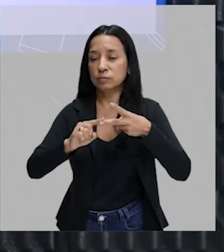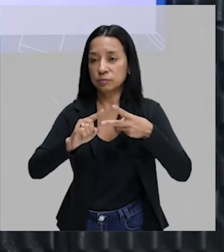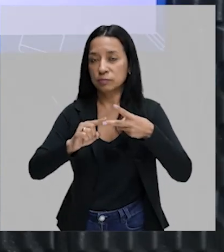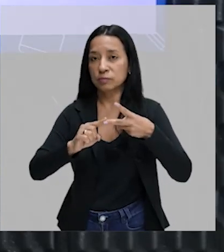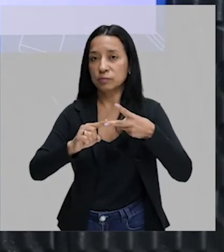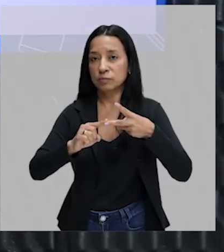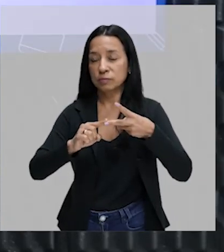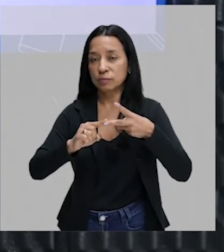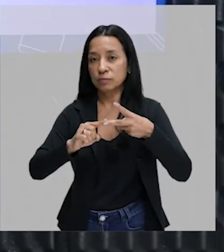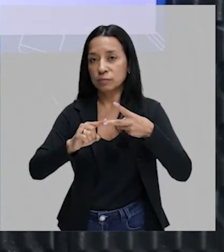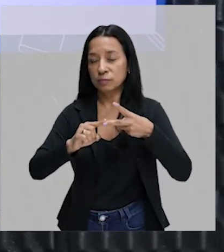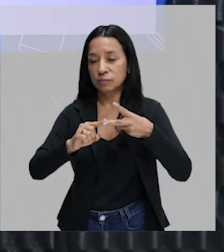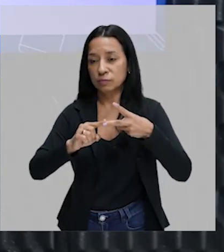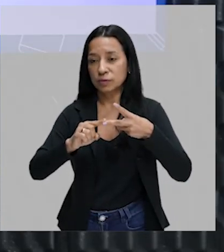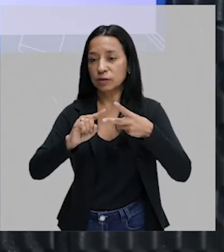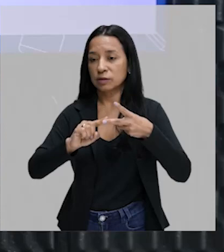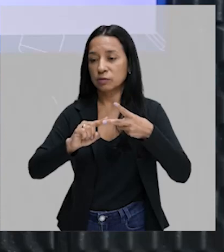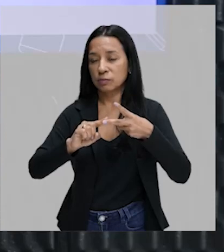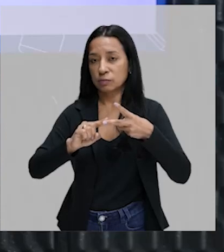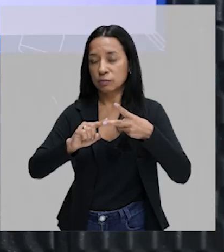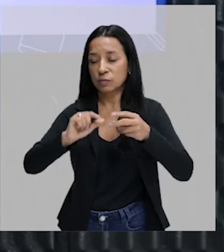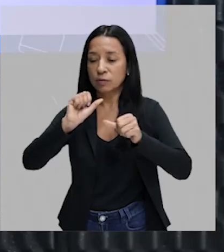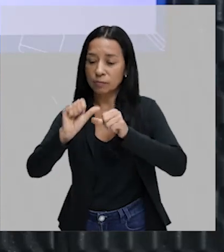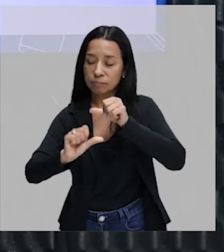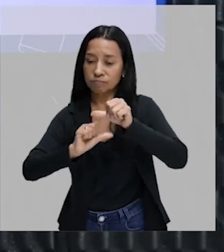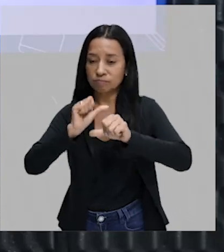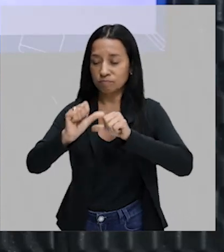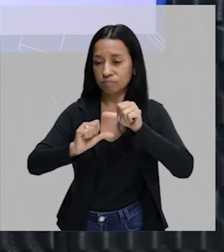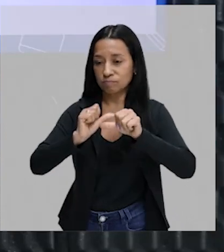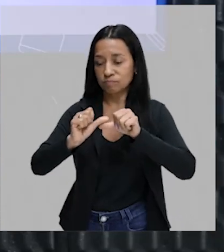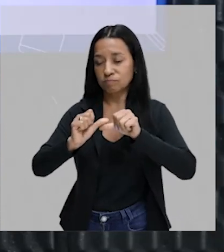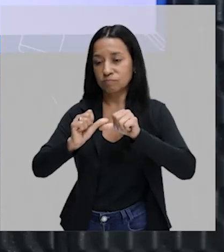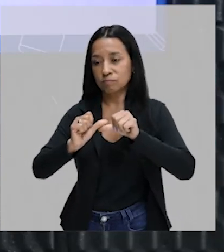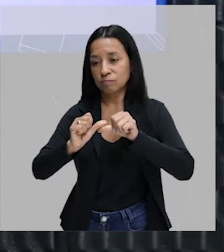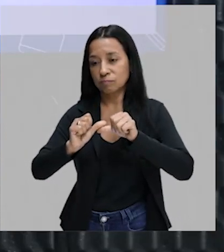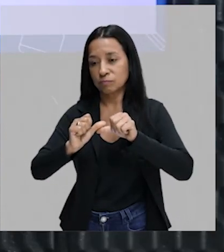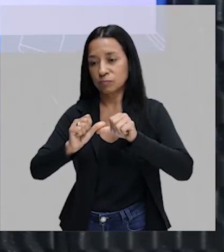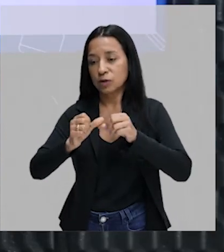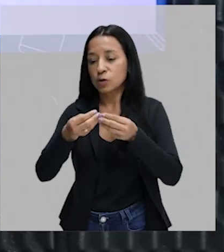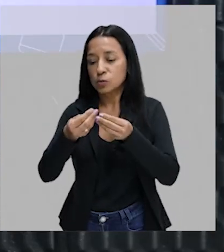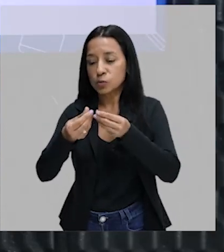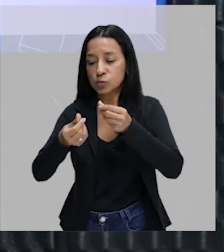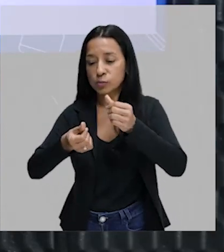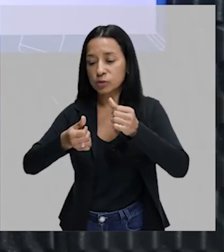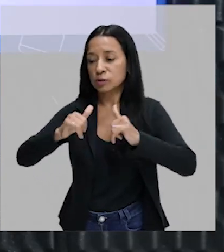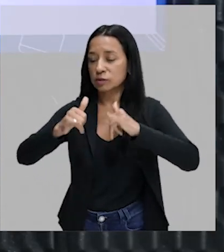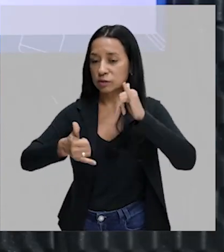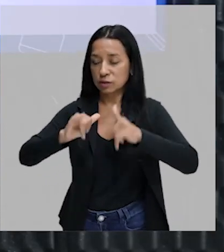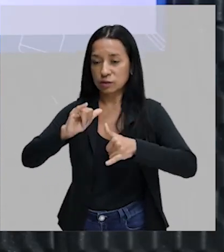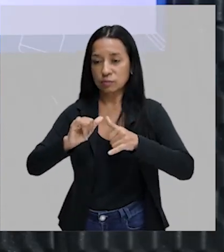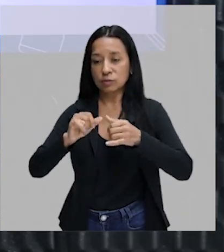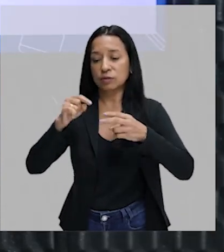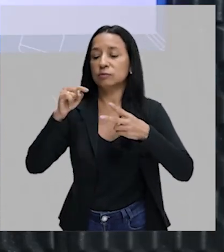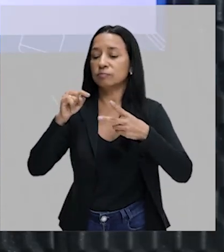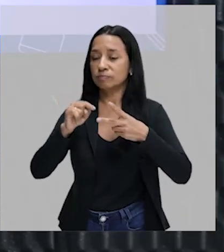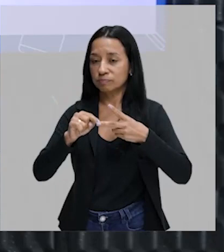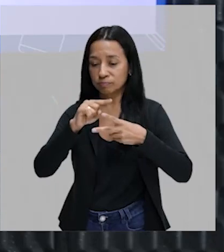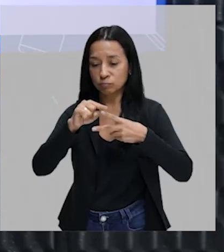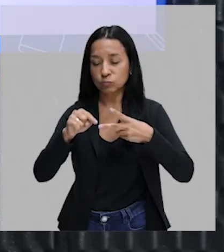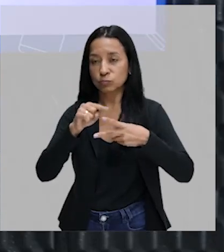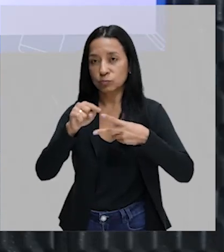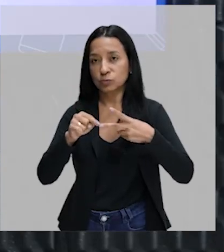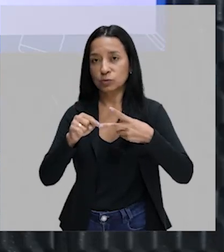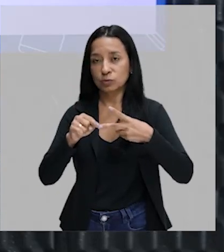Anabolismo, reação de síntese ou produção de substância química. Então, essas reações, elas